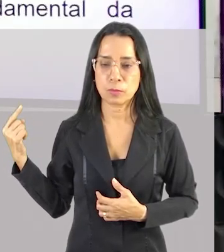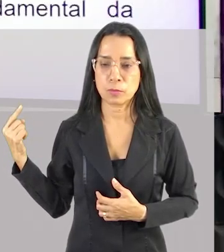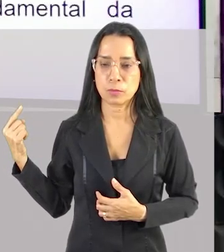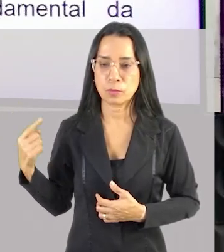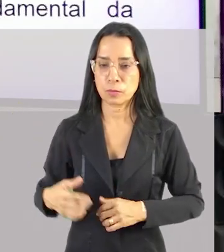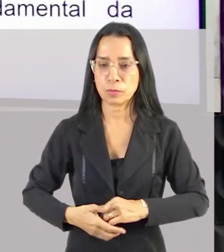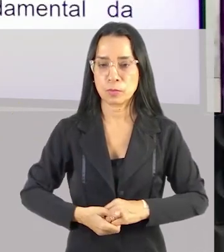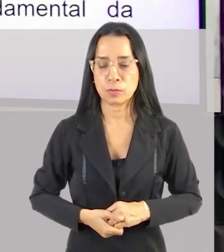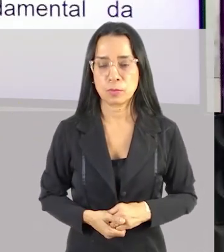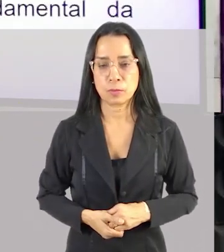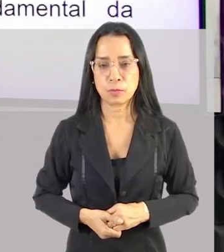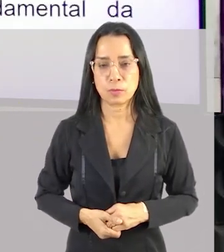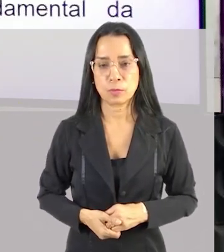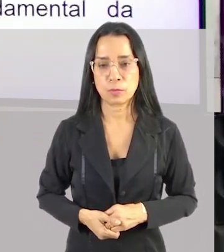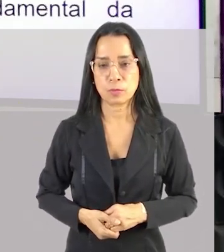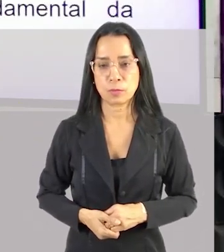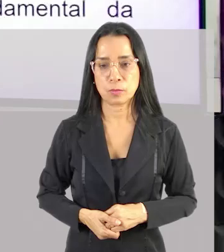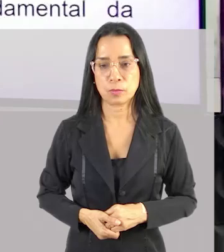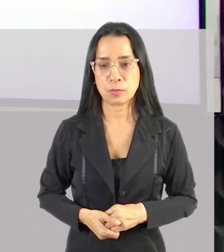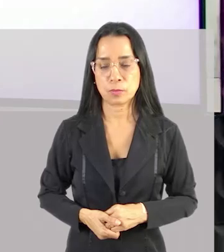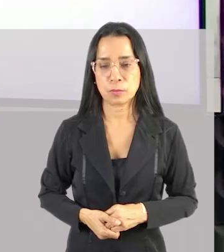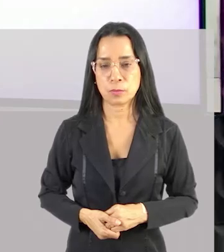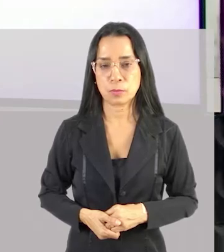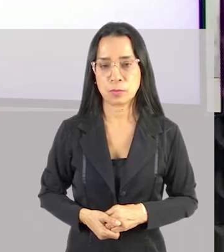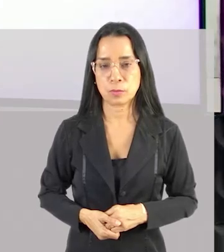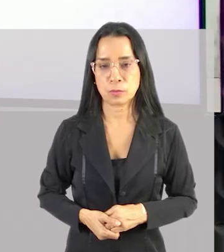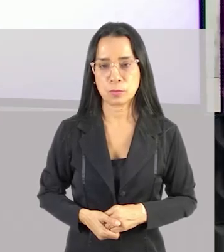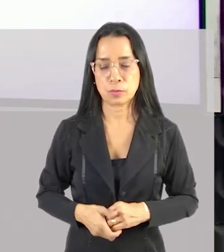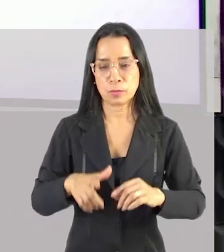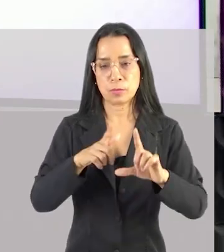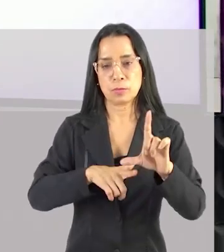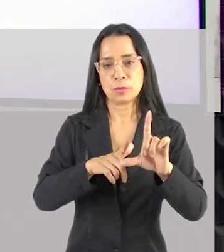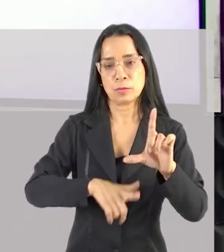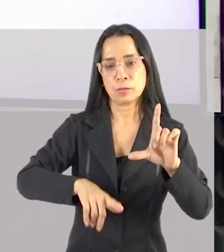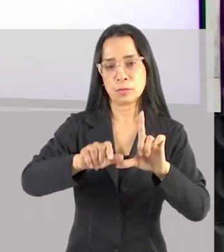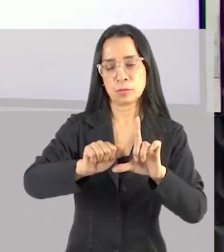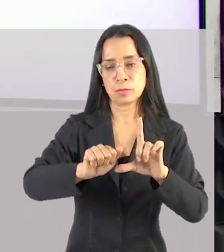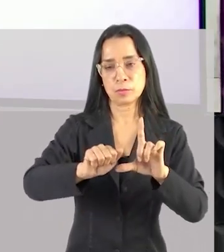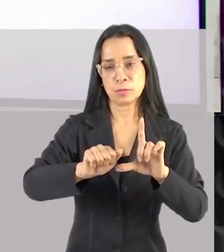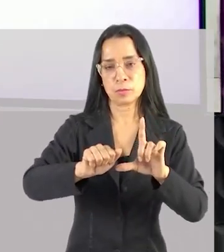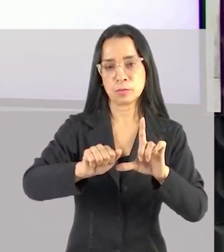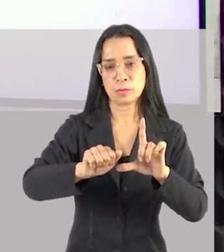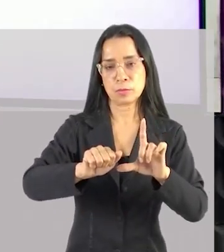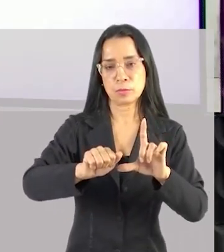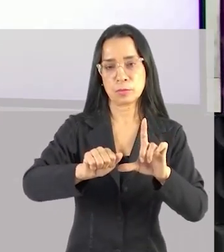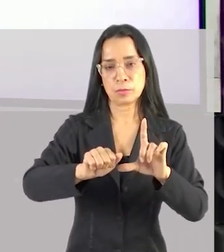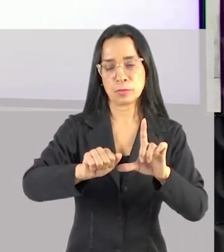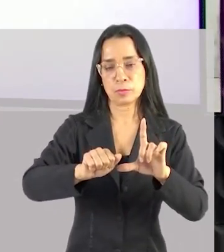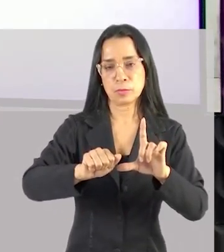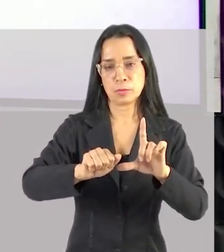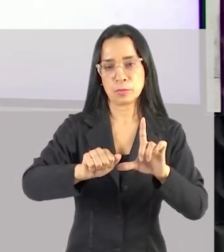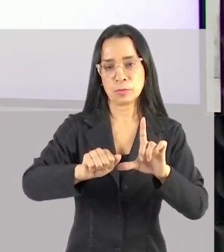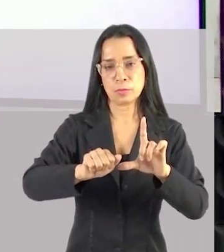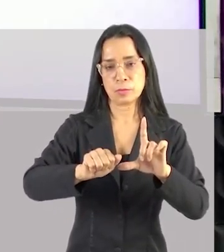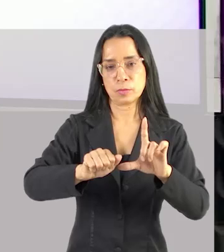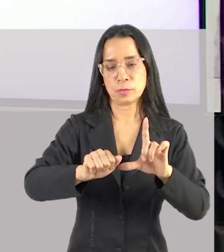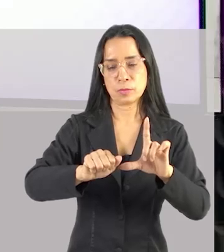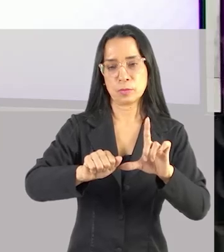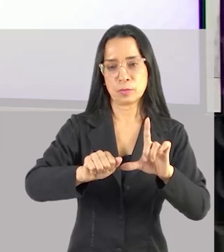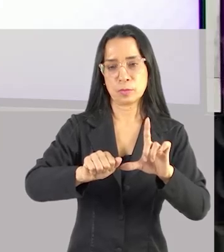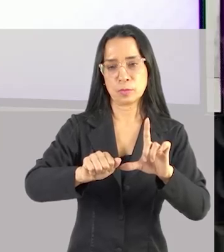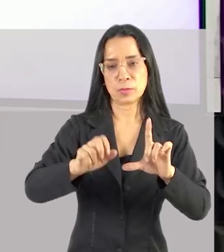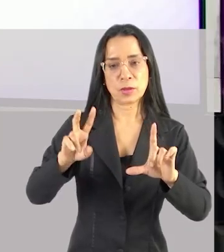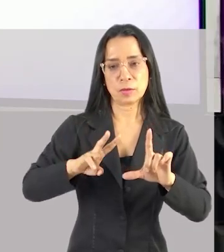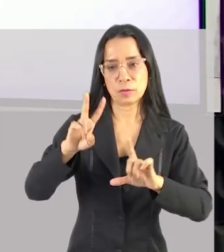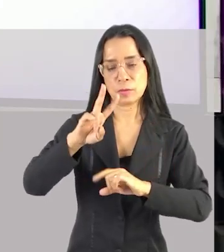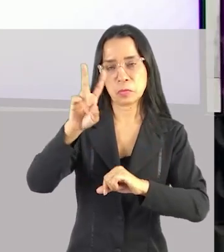se apresenta como um bem fundamental da filosofia a promover o quê? A valorização de disputas dialógicas, valorizar a